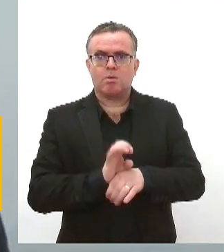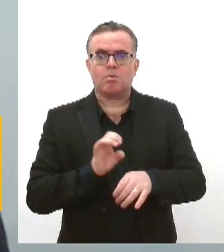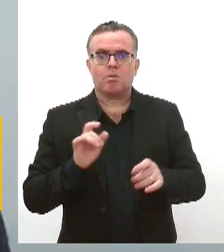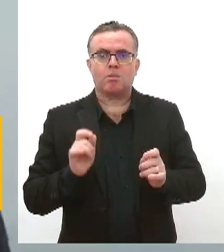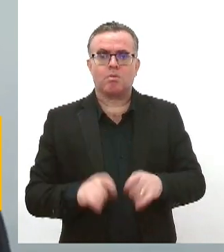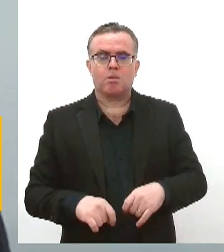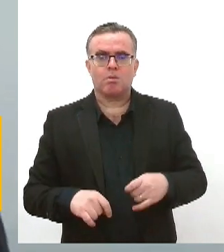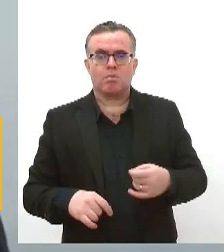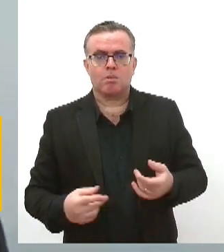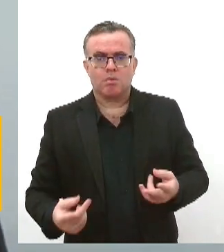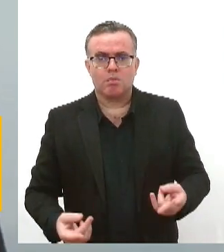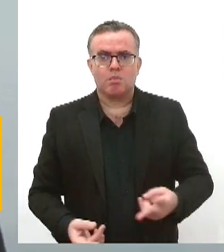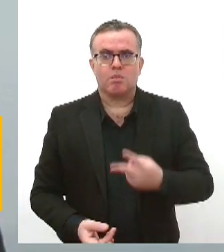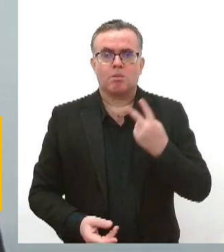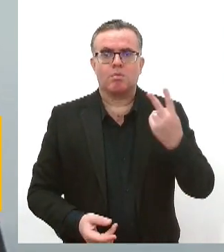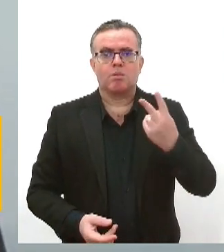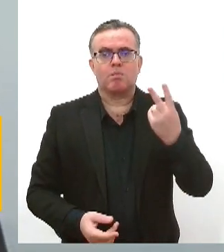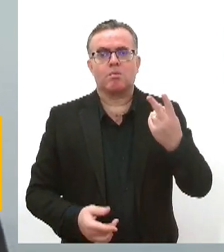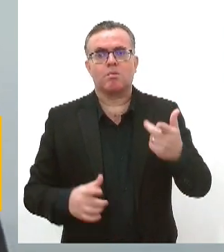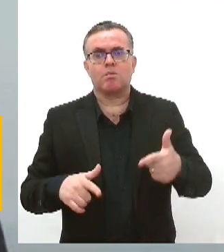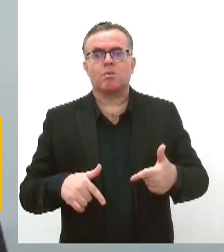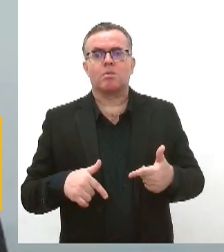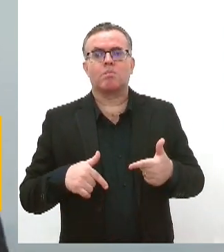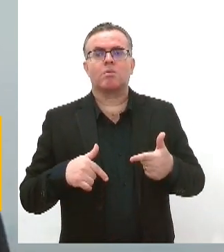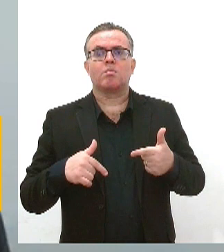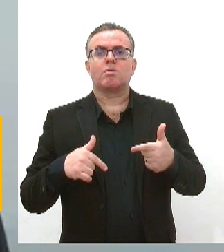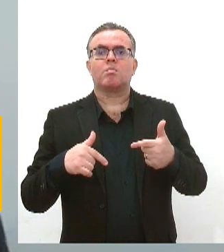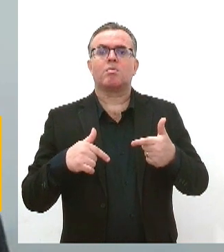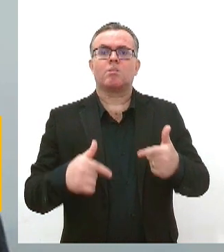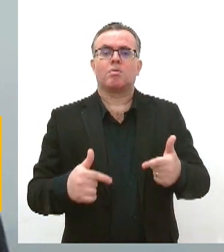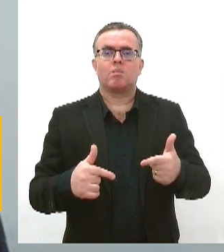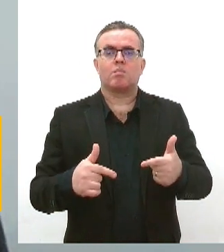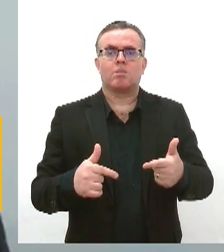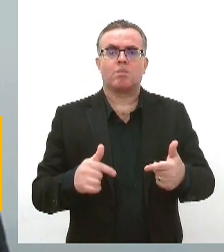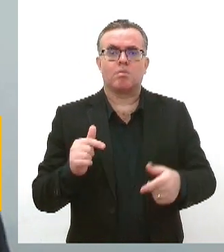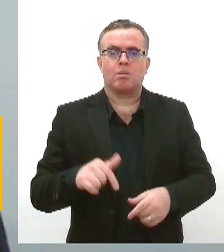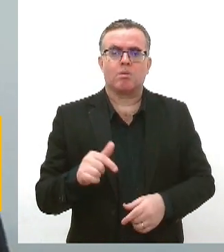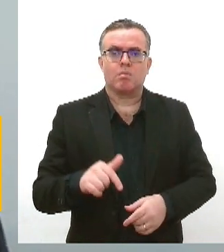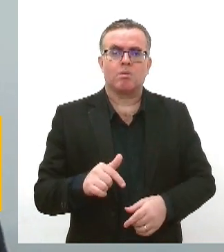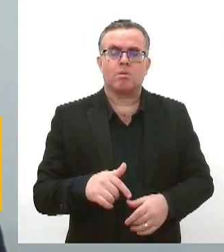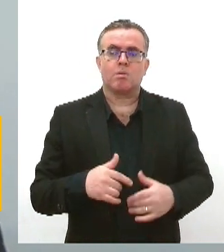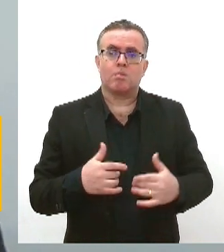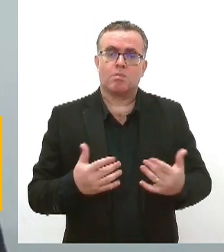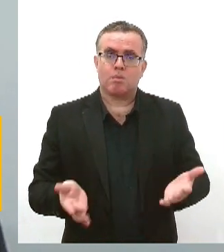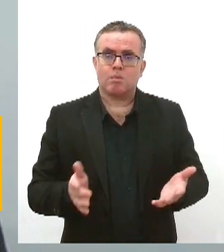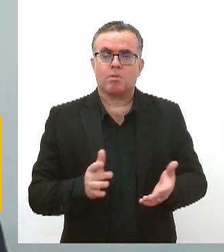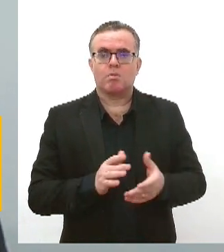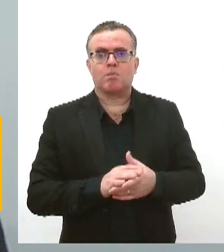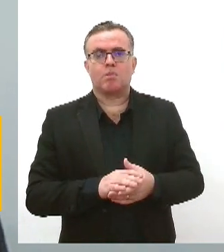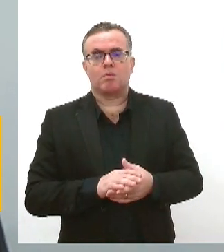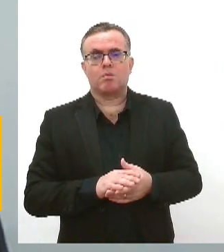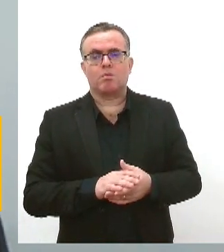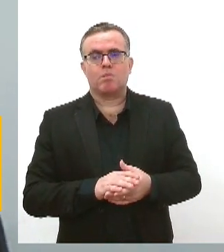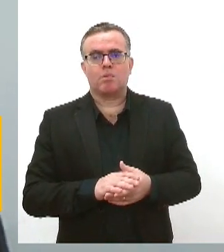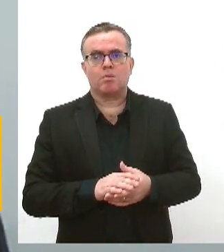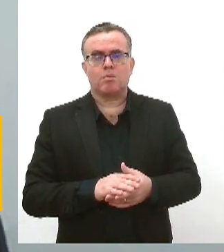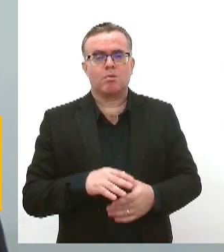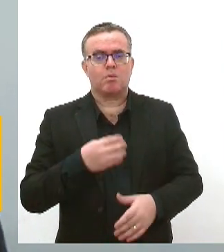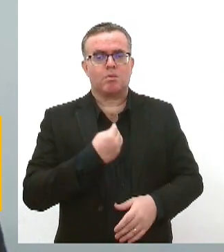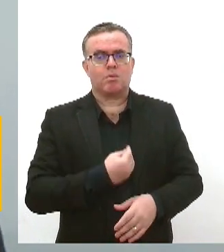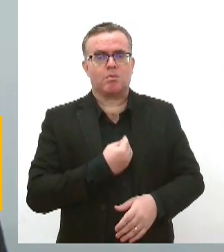valorizar as ações do nosso estado. Mas, com essa participação agora